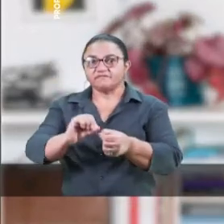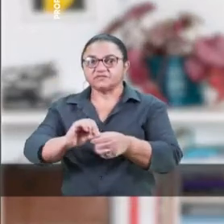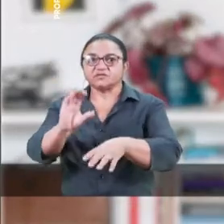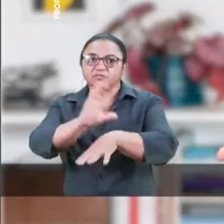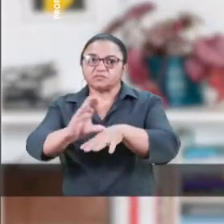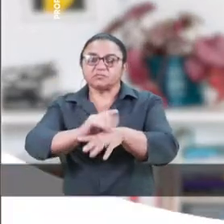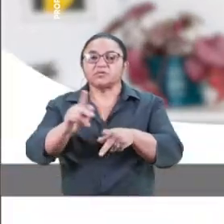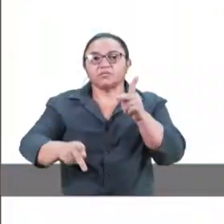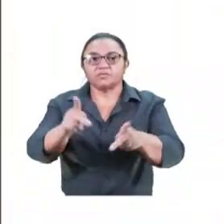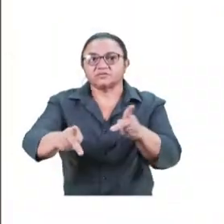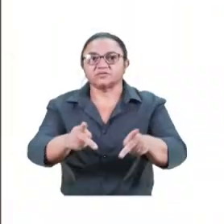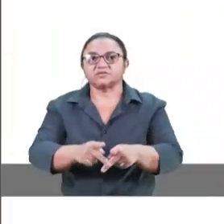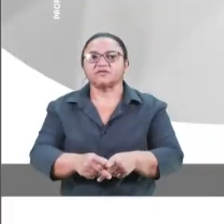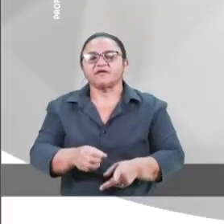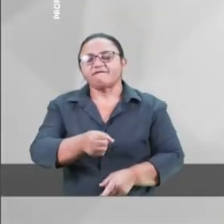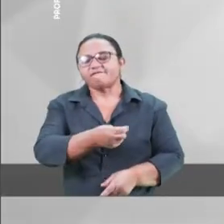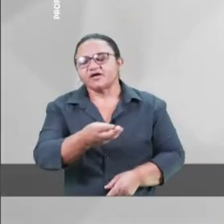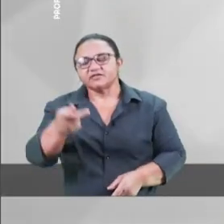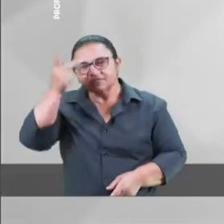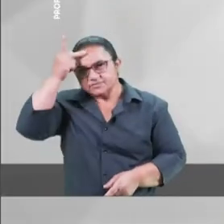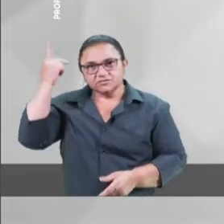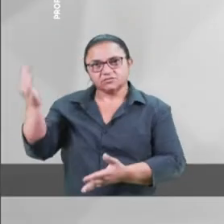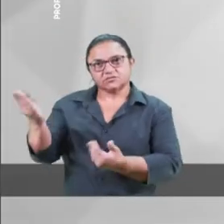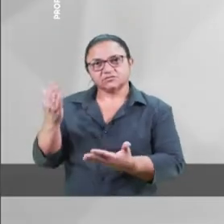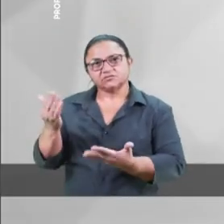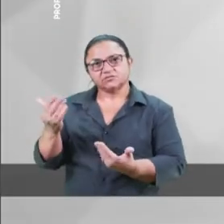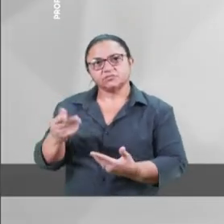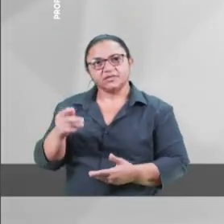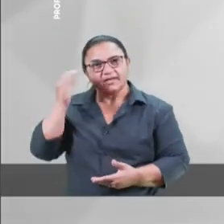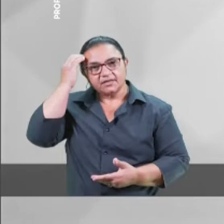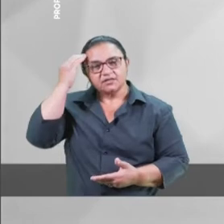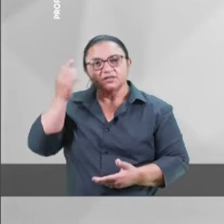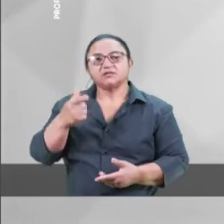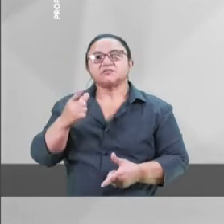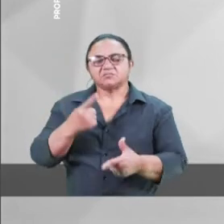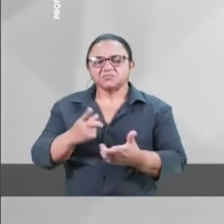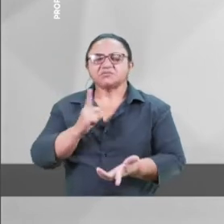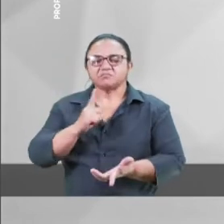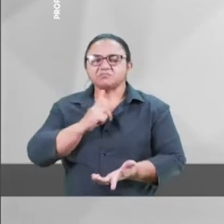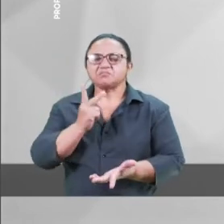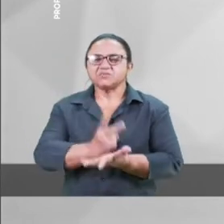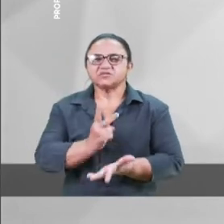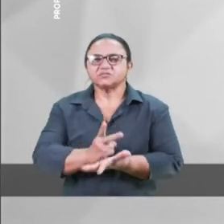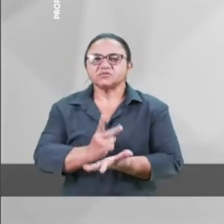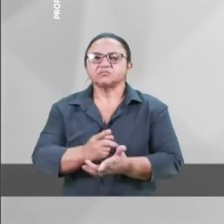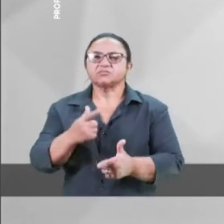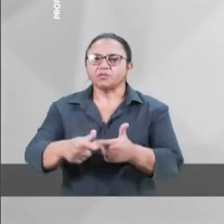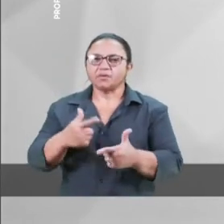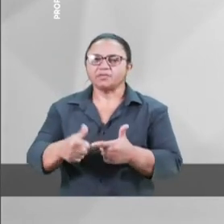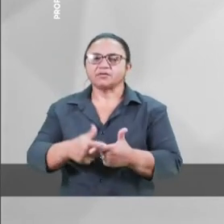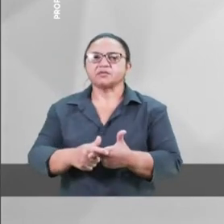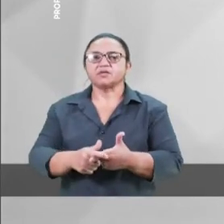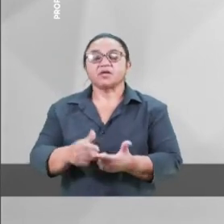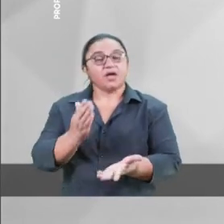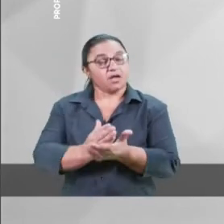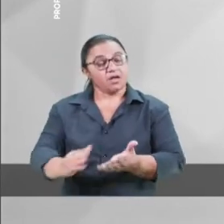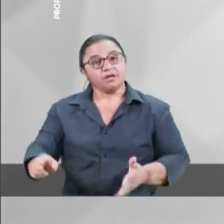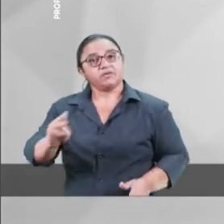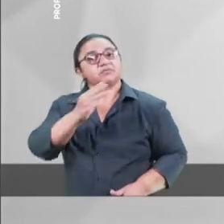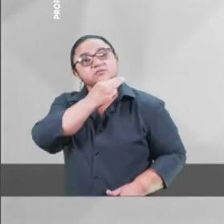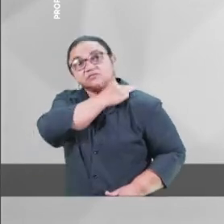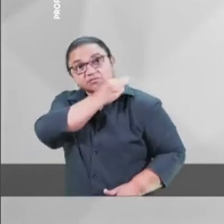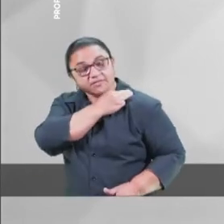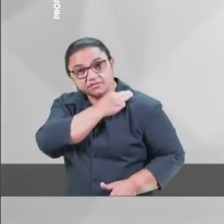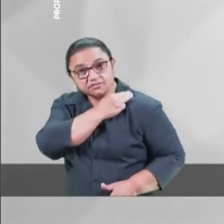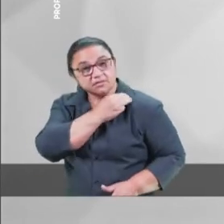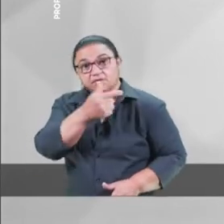abrir um cursinho para toda a população. Centenas de jovens da nossa cidade estão passando por essa mesma situação.